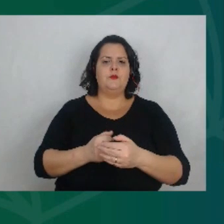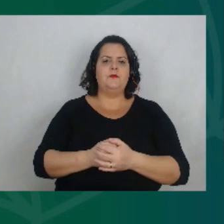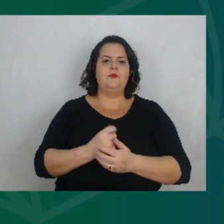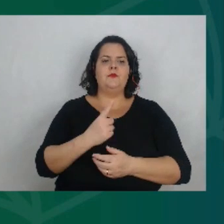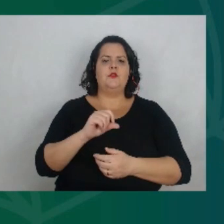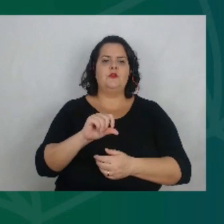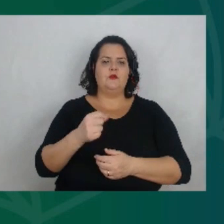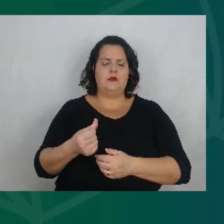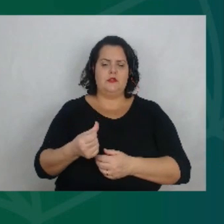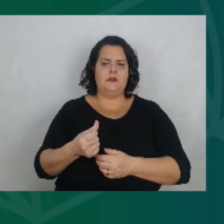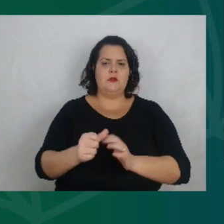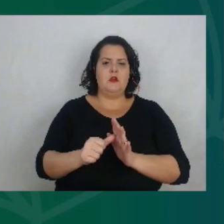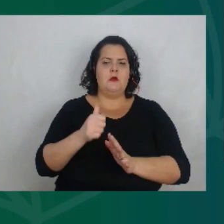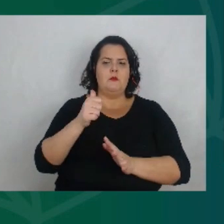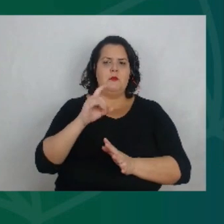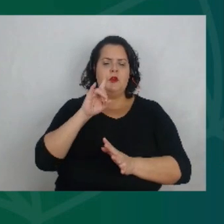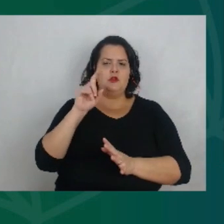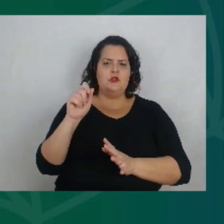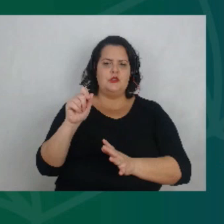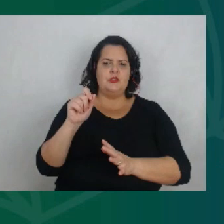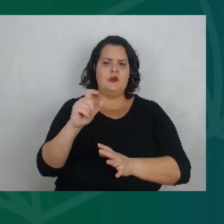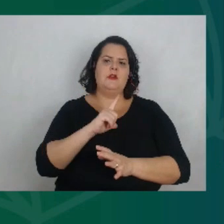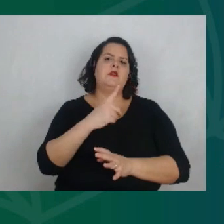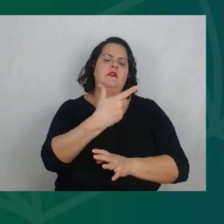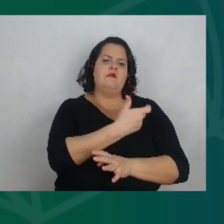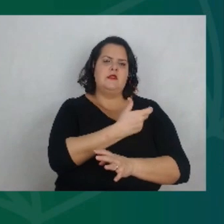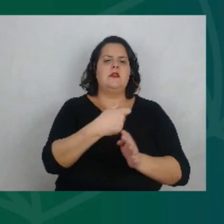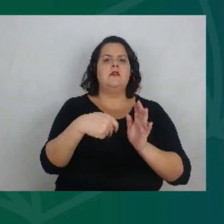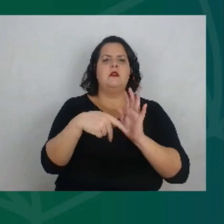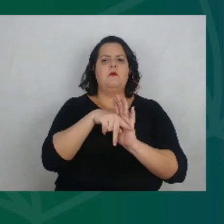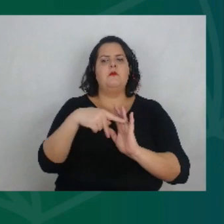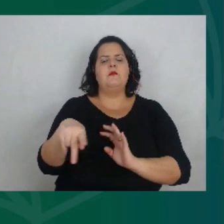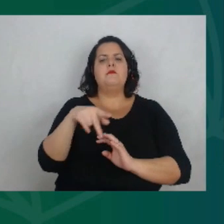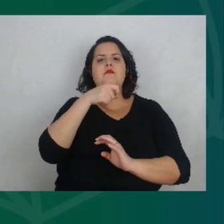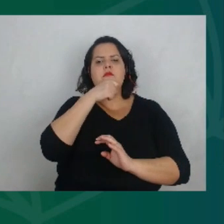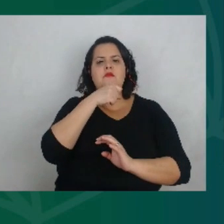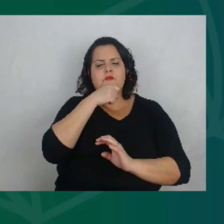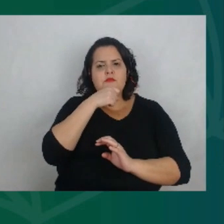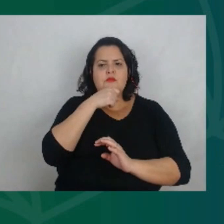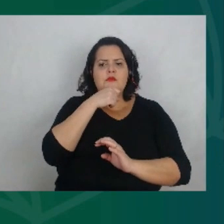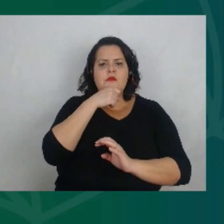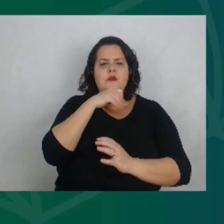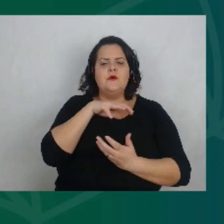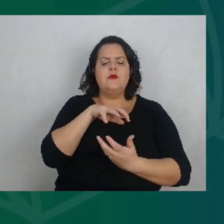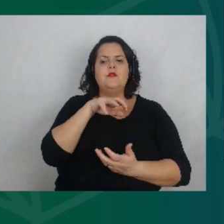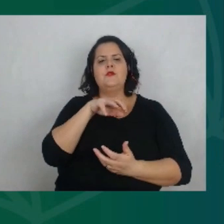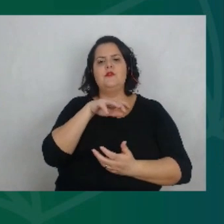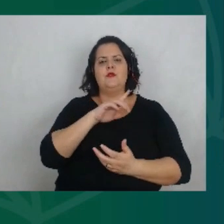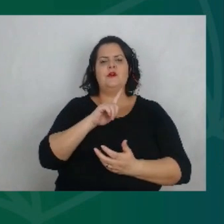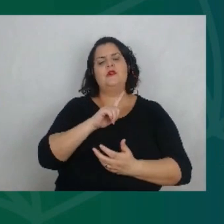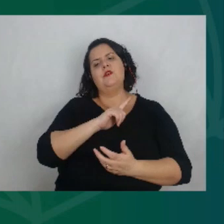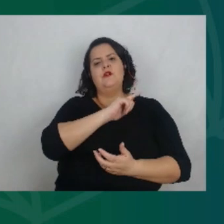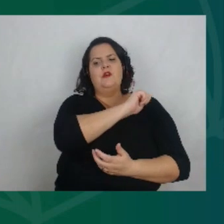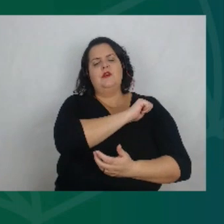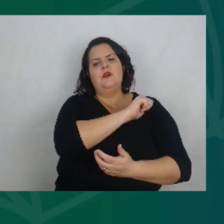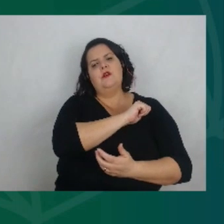96, primeiro dia Unifesp da vacinação do idoso, com a participação de estudantes da Escola Paulista